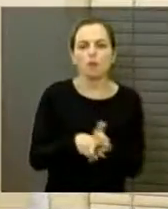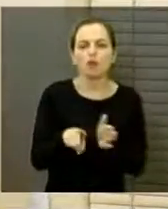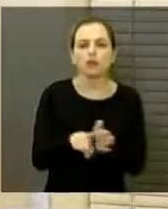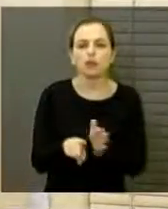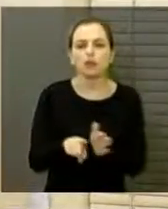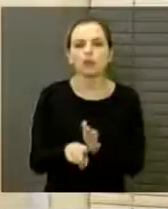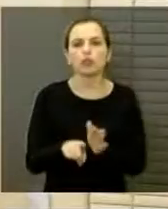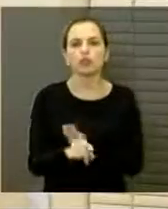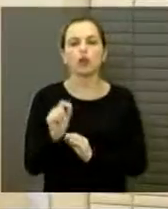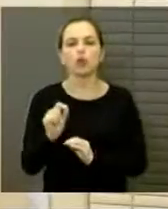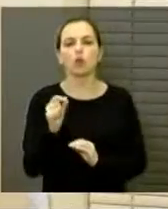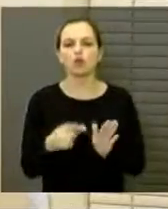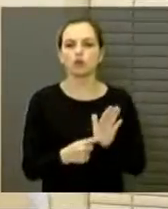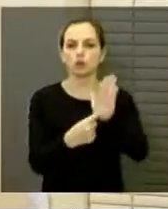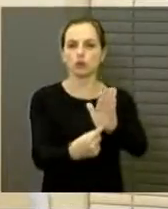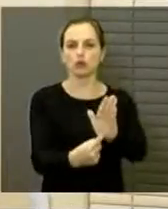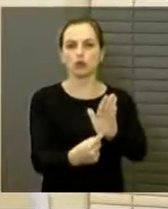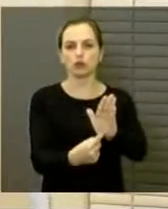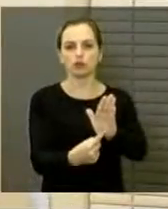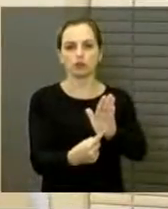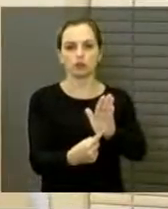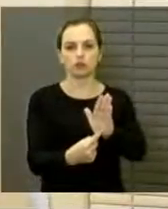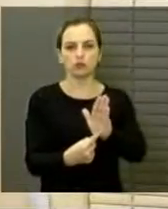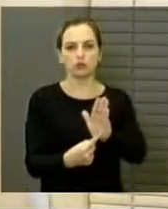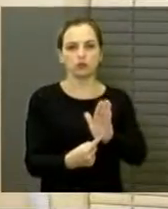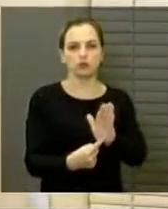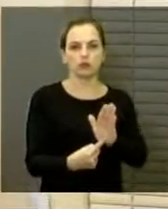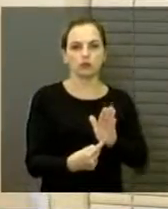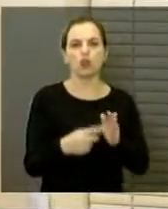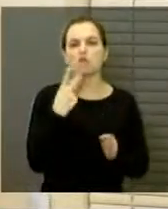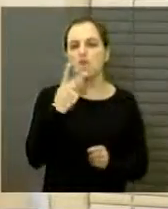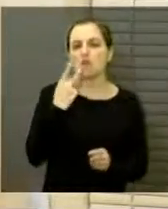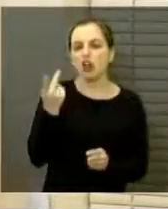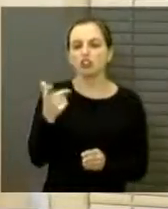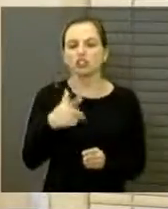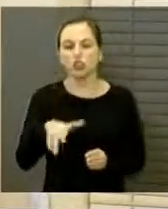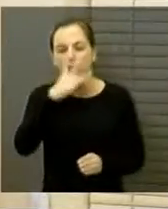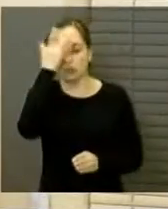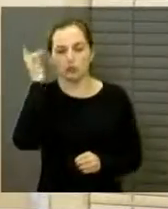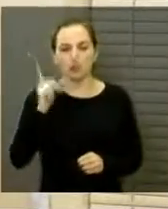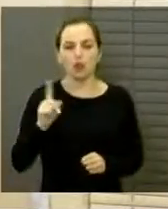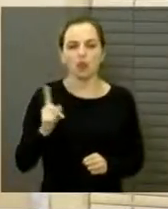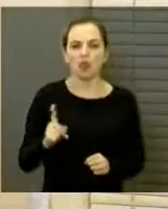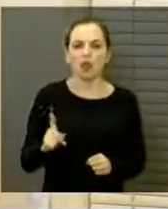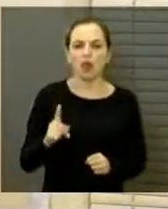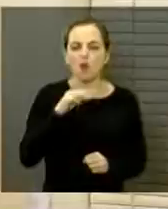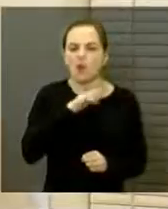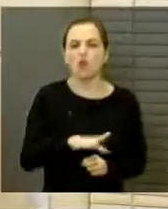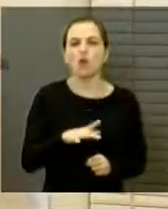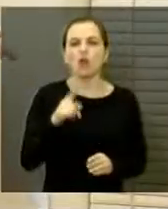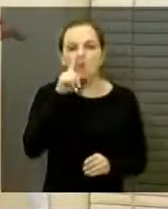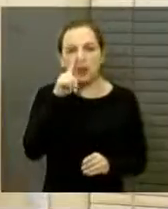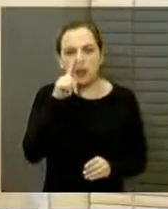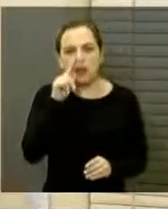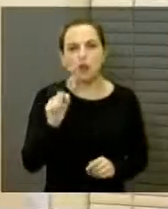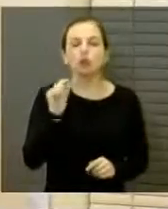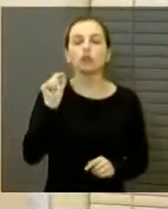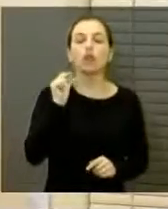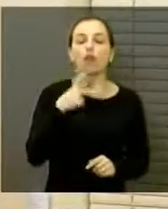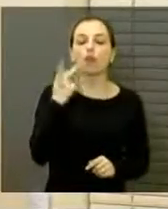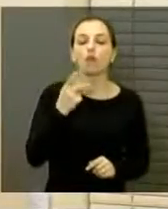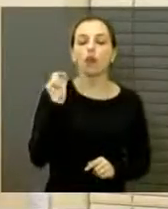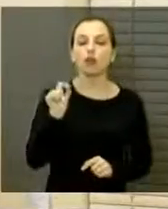Jato. Isso está provado. E não foi fala de terceiros. É muito grave. A gente tem que saber de quem é que ele está